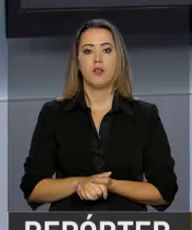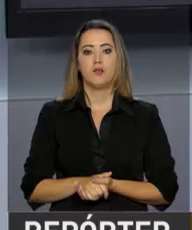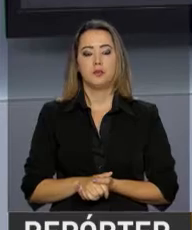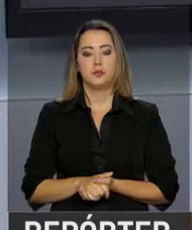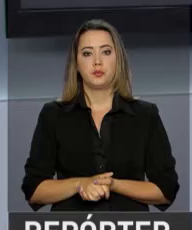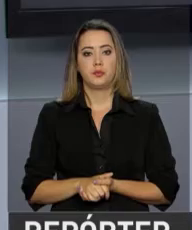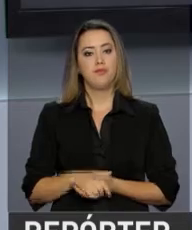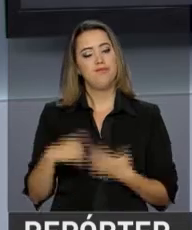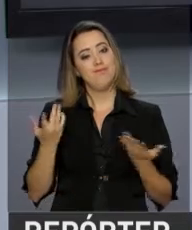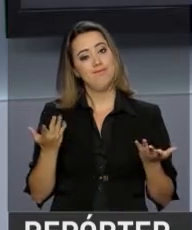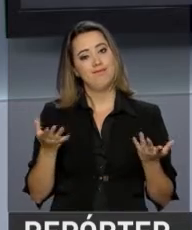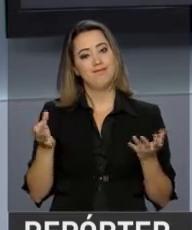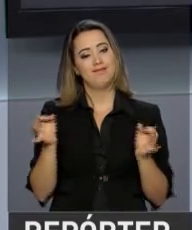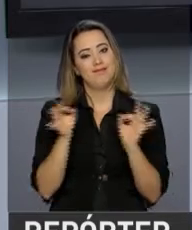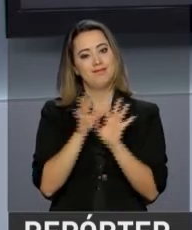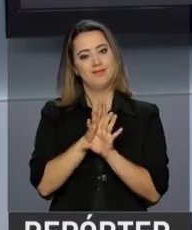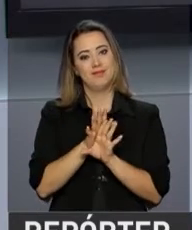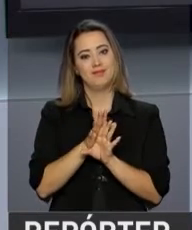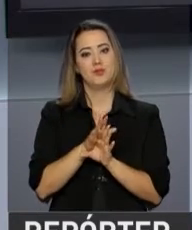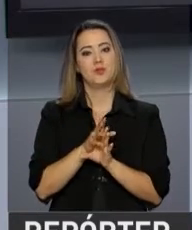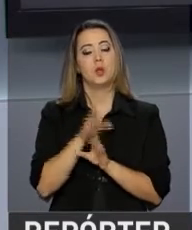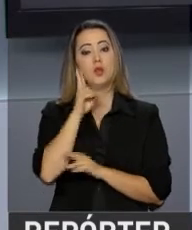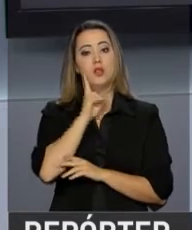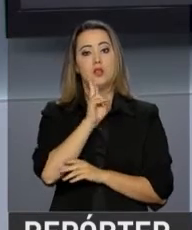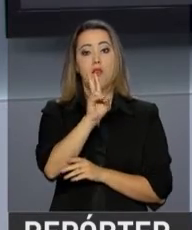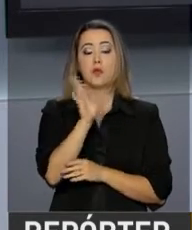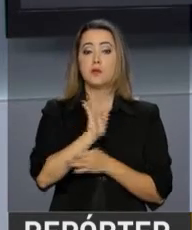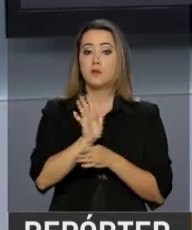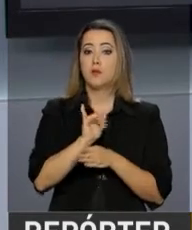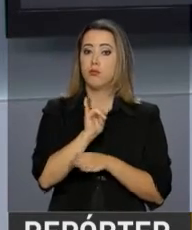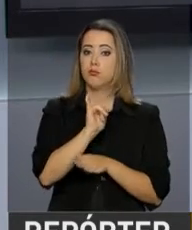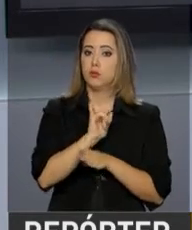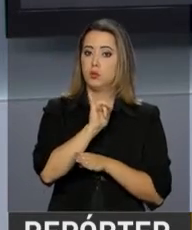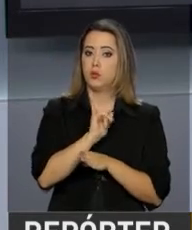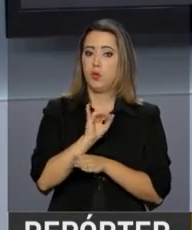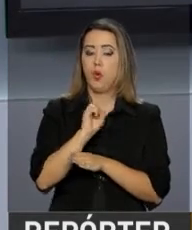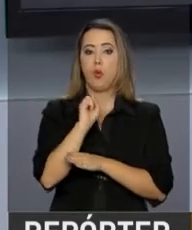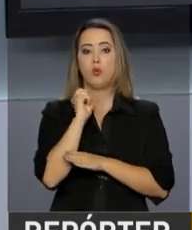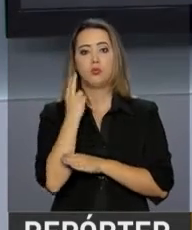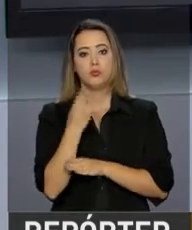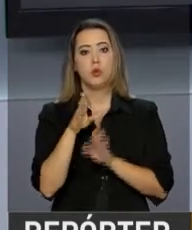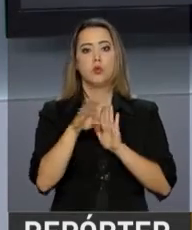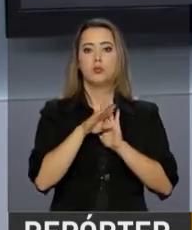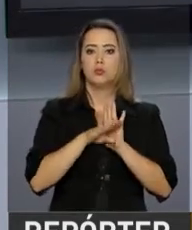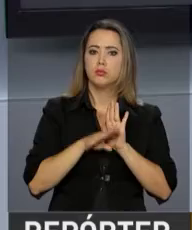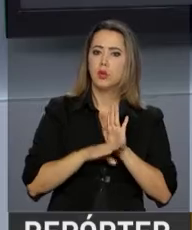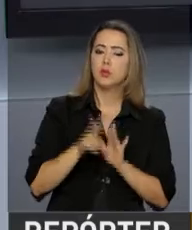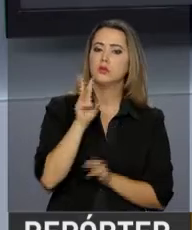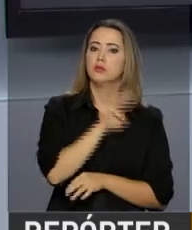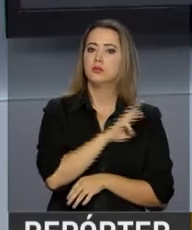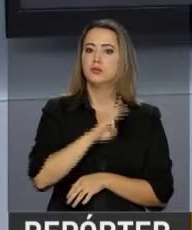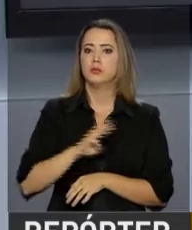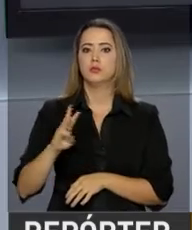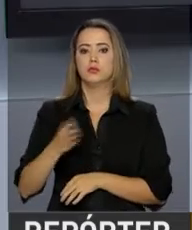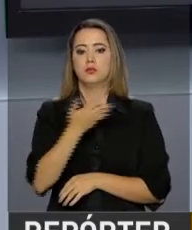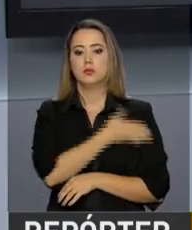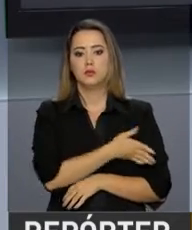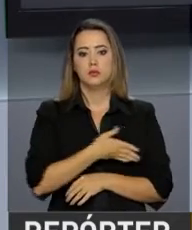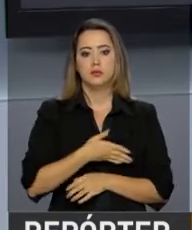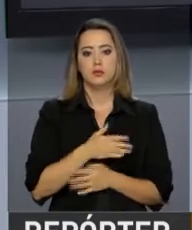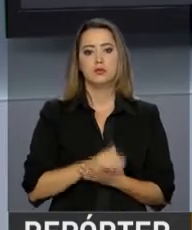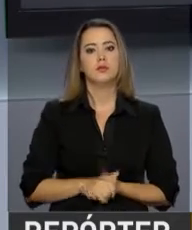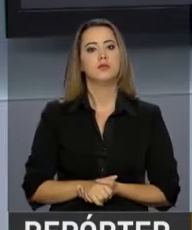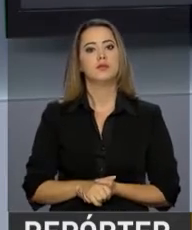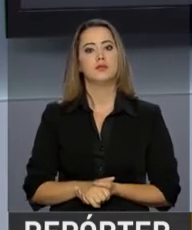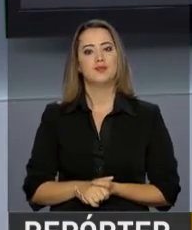o repórter nbr fica por aqui você pode rever as reportagens no youtube e toda a nossa programação está disponível